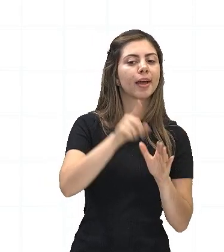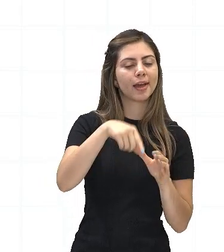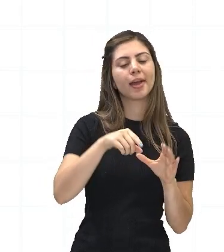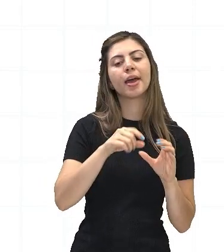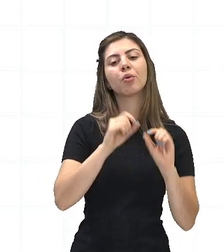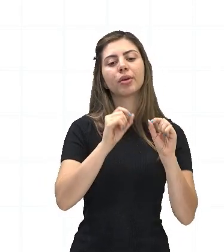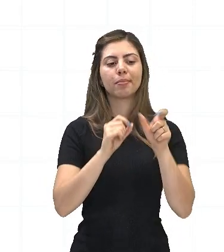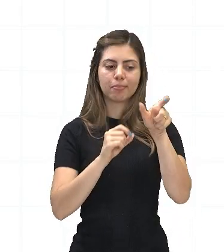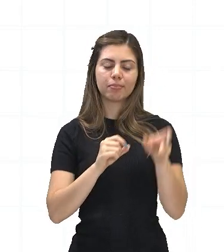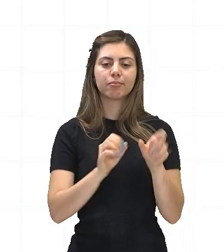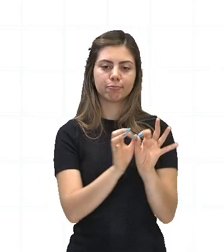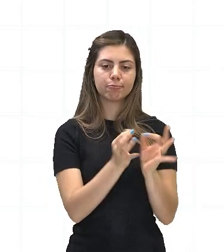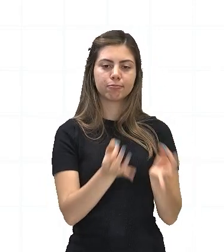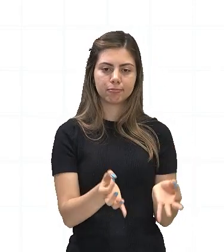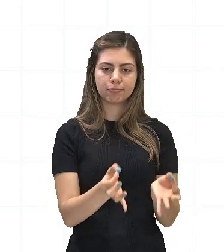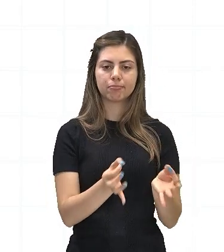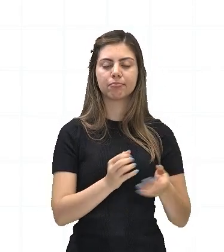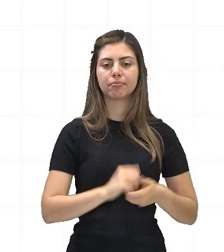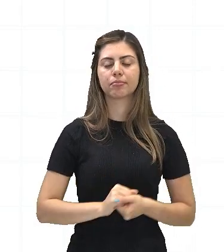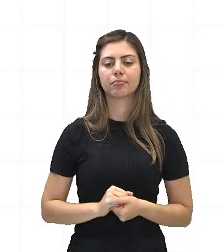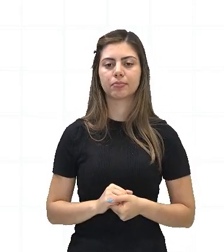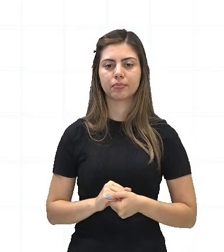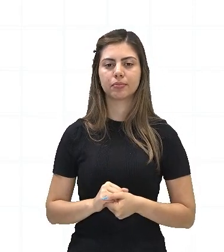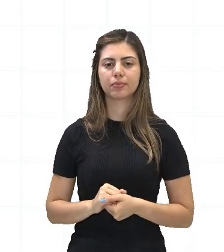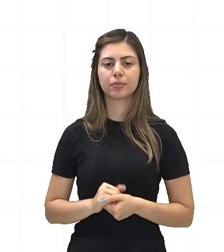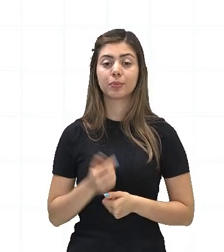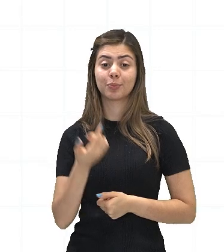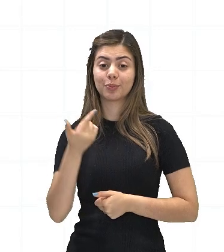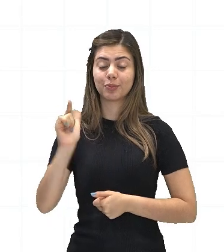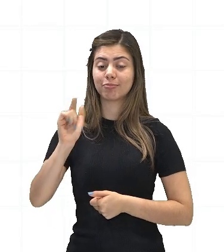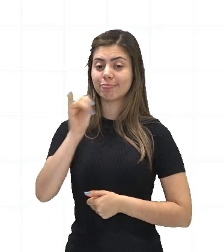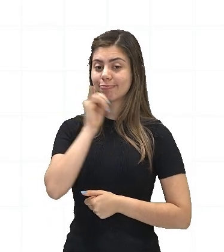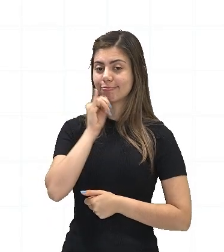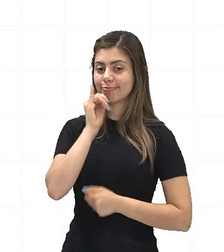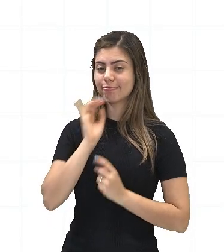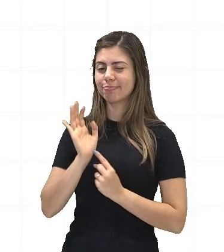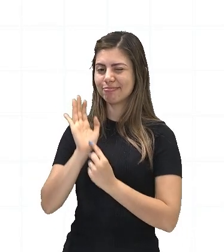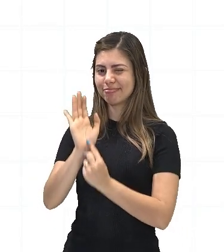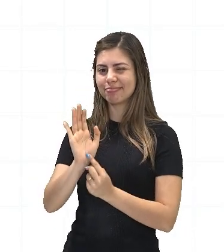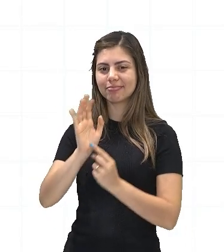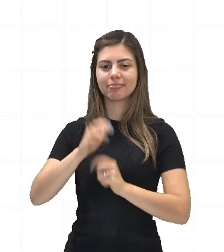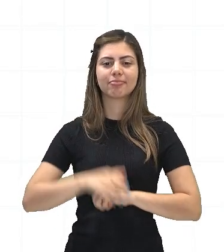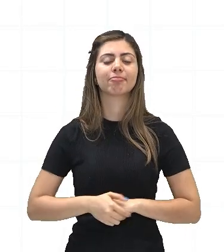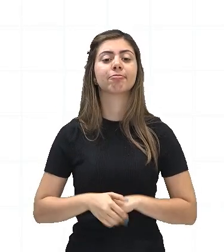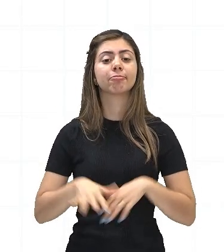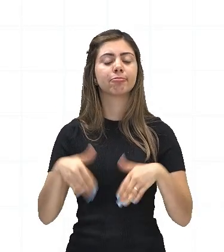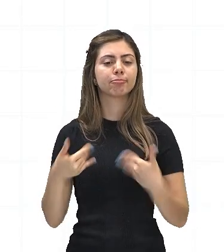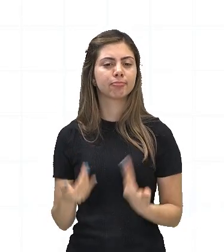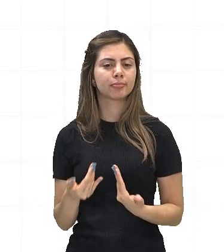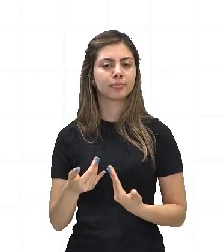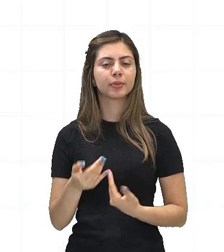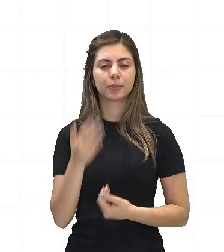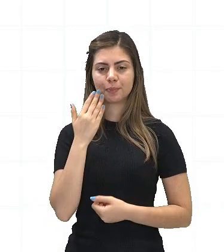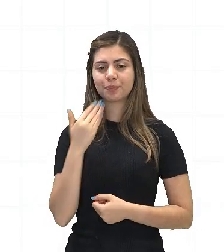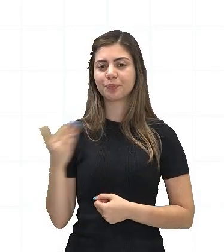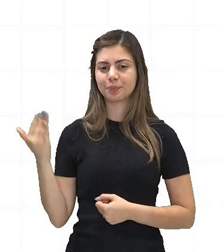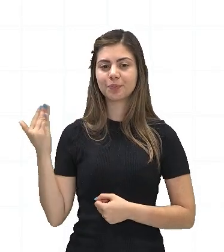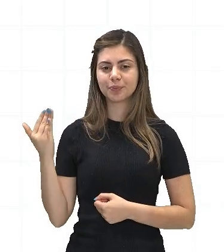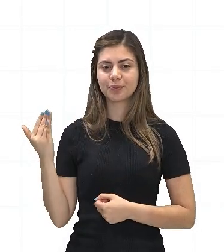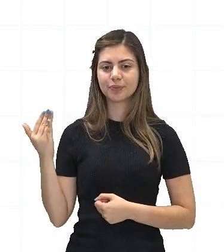simples. Muito bem, é isto mesmo. Vamos a outro exemplo. Outro exemplo no ar, por favor, vamos